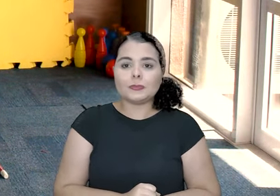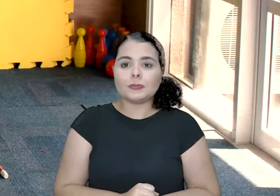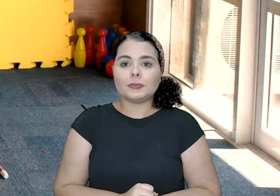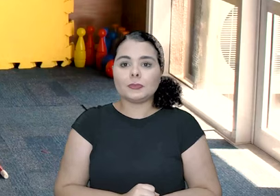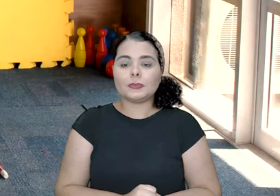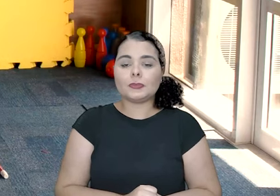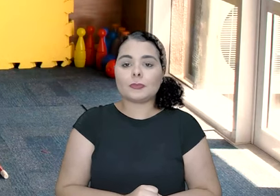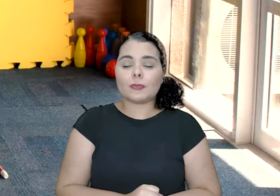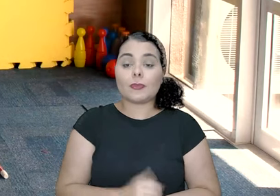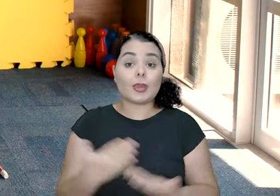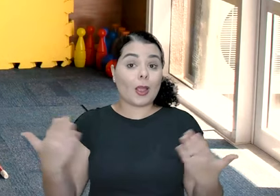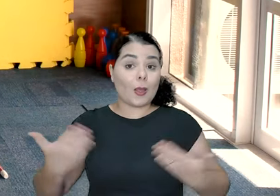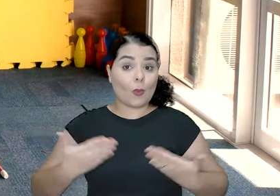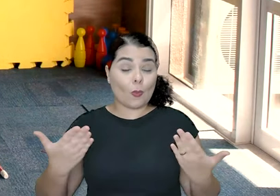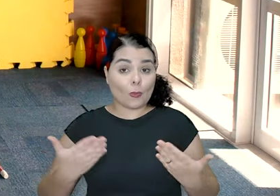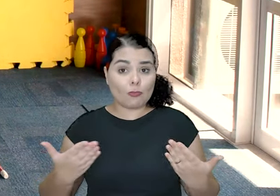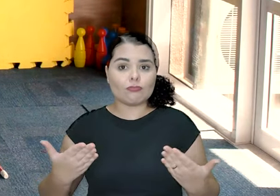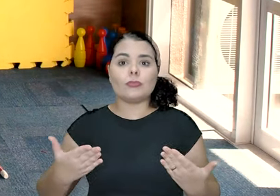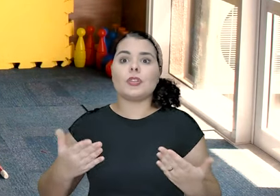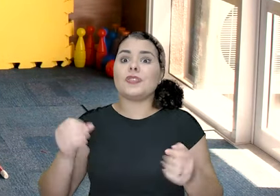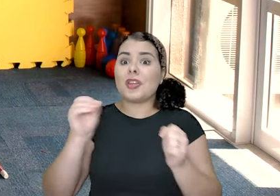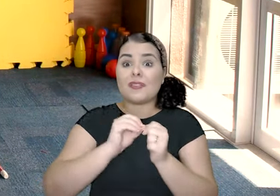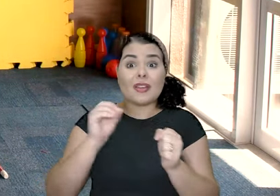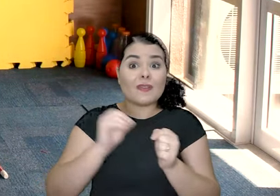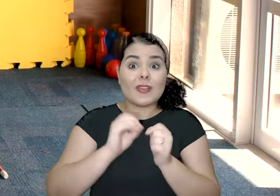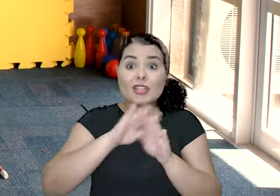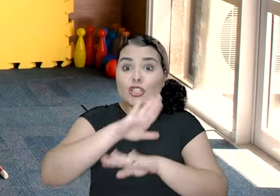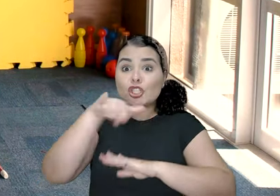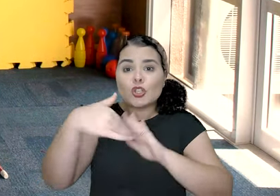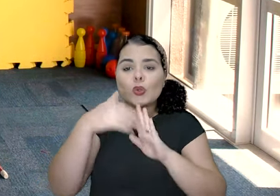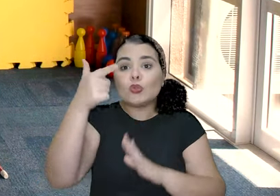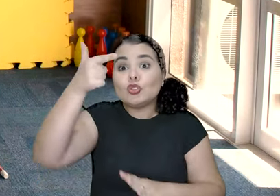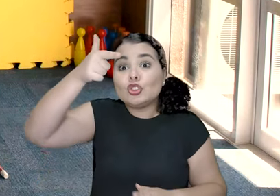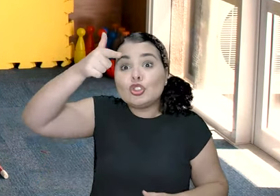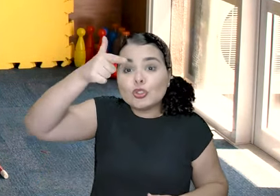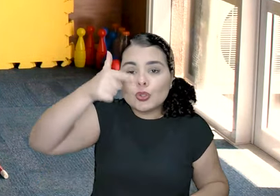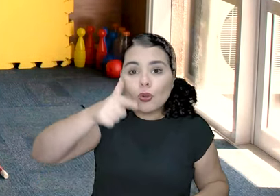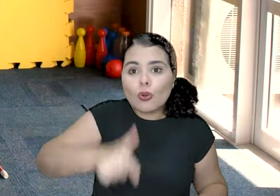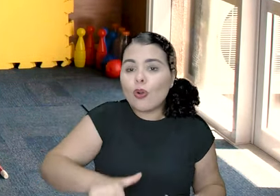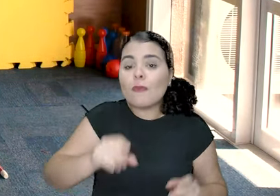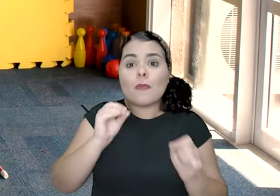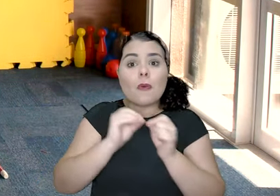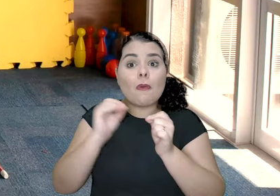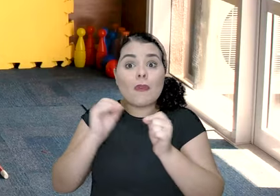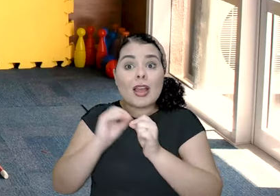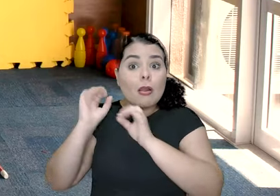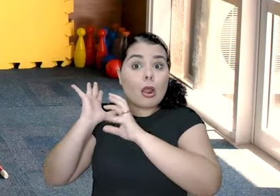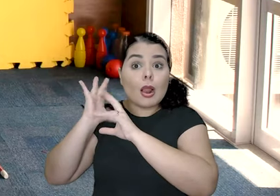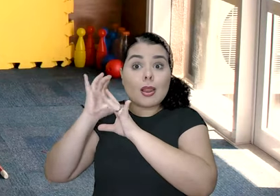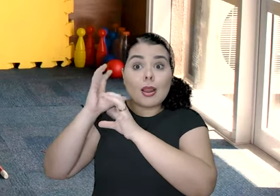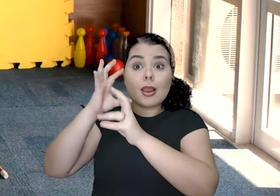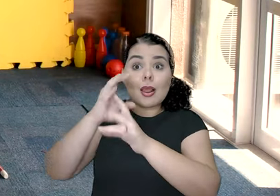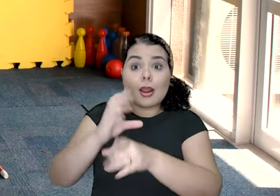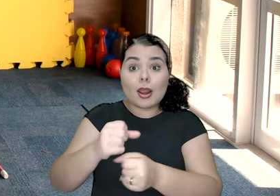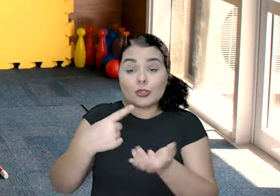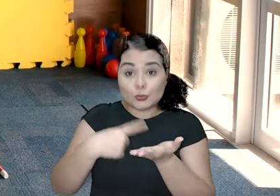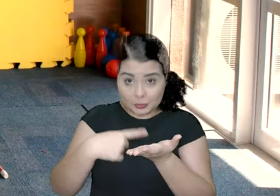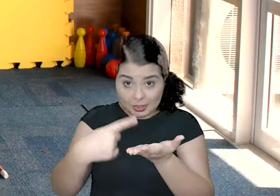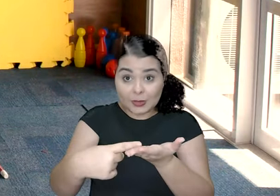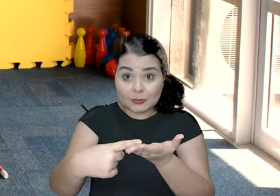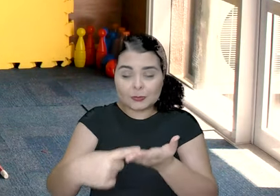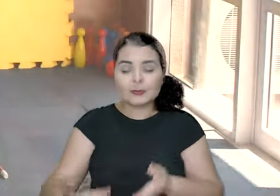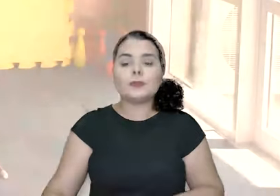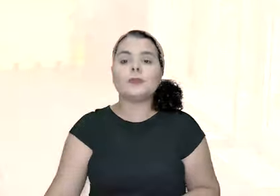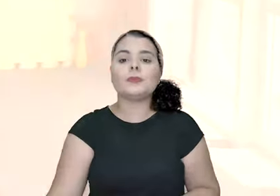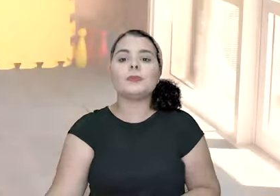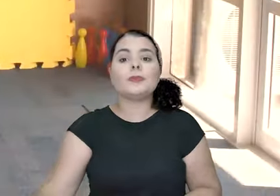E a gente vai começar tudo de novo. Bora repetir todos esses exercícios, combinado?